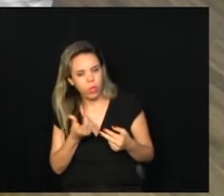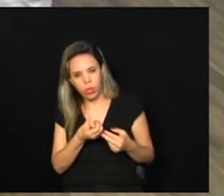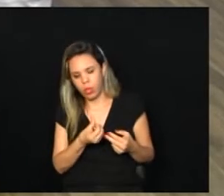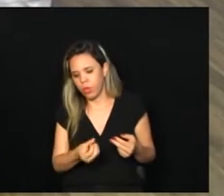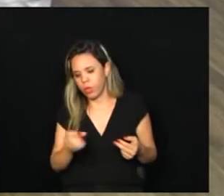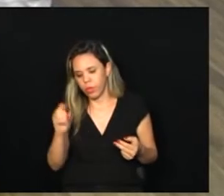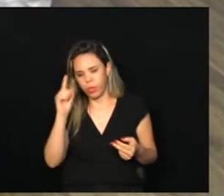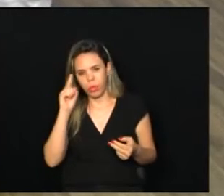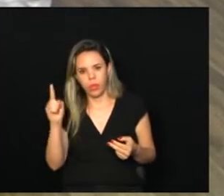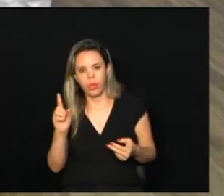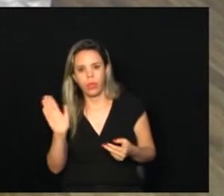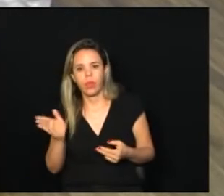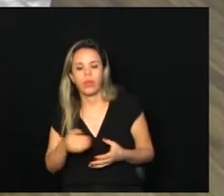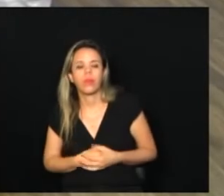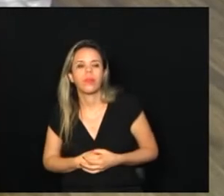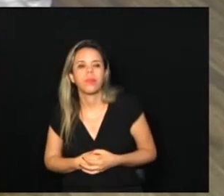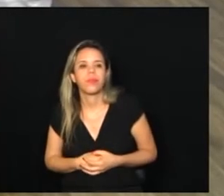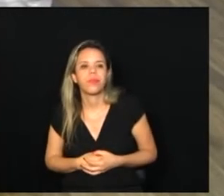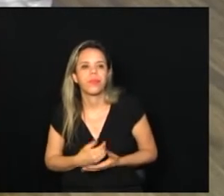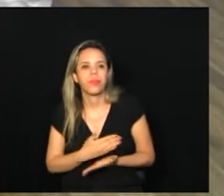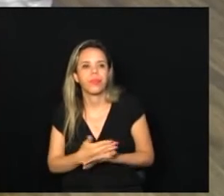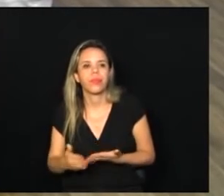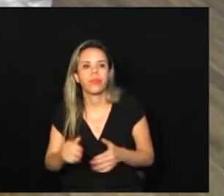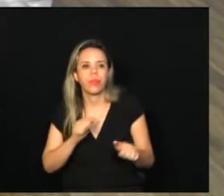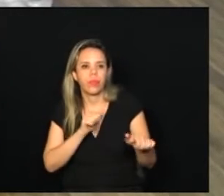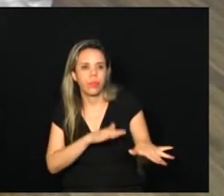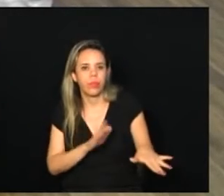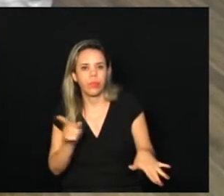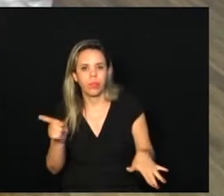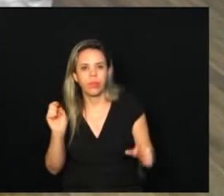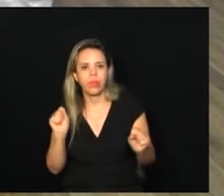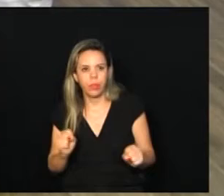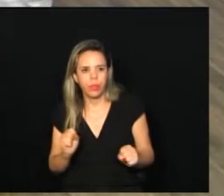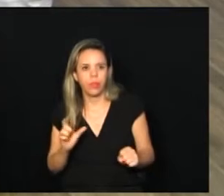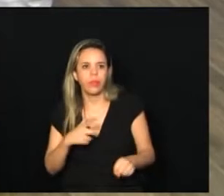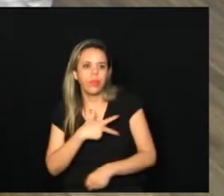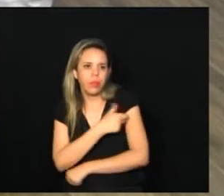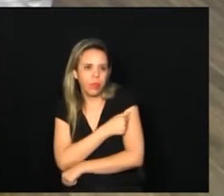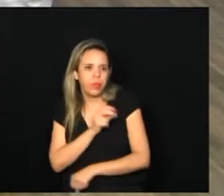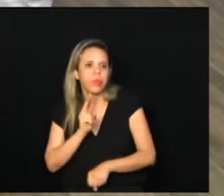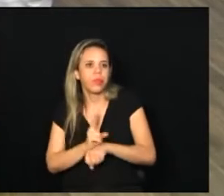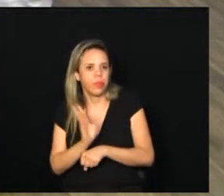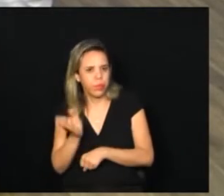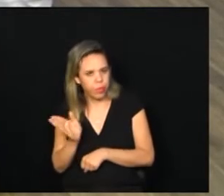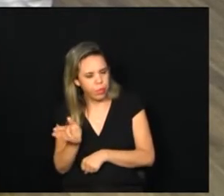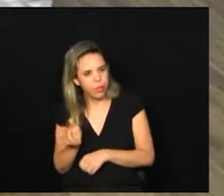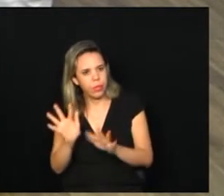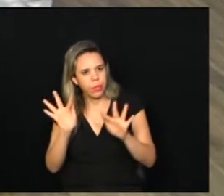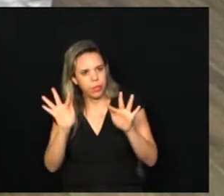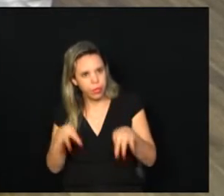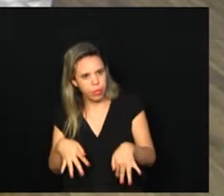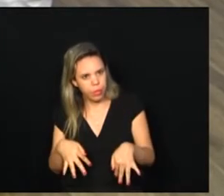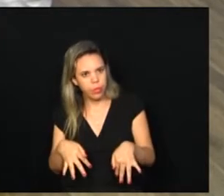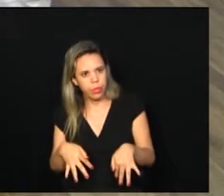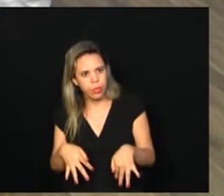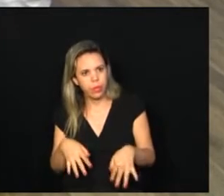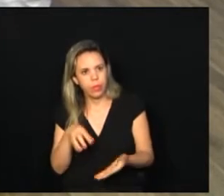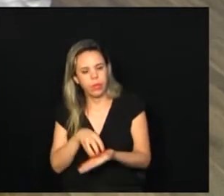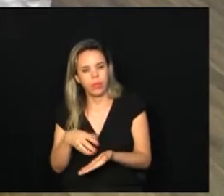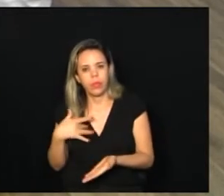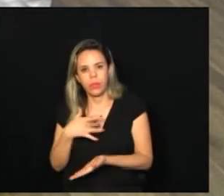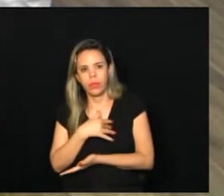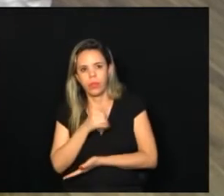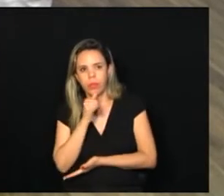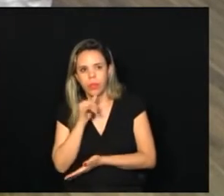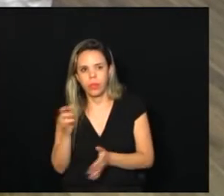60 dias, portanto. Início do mês de setembro, a Mirna Abreu, então, ela pode ir no finalzinho, né, o centro de saúde, por